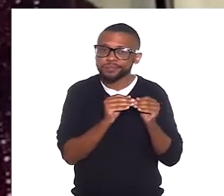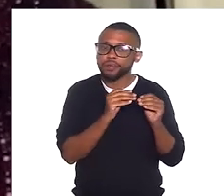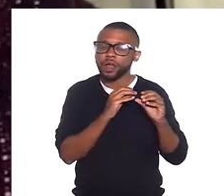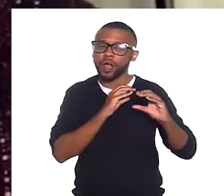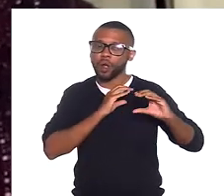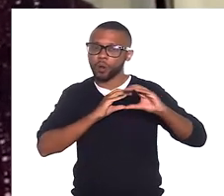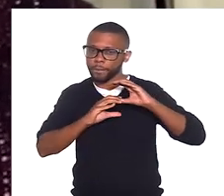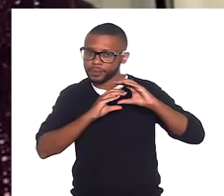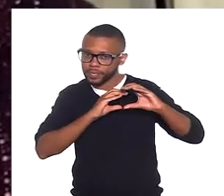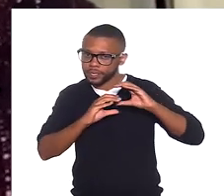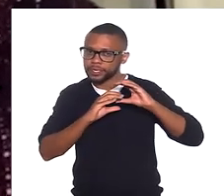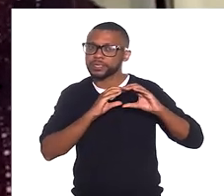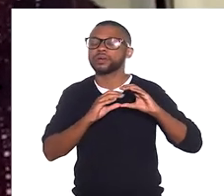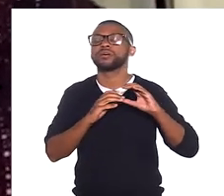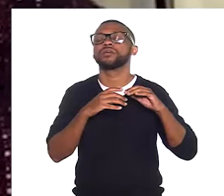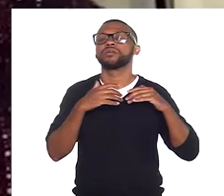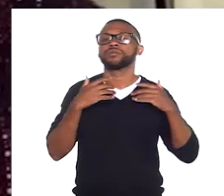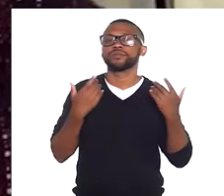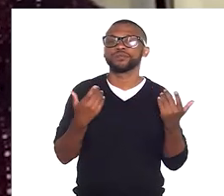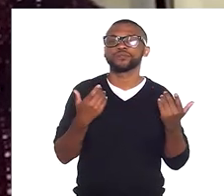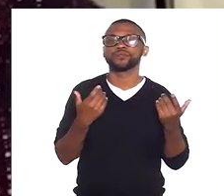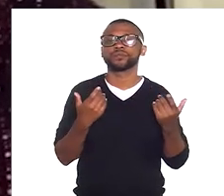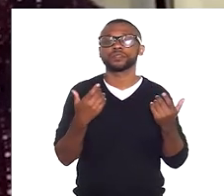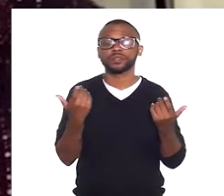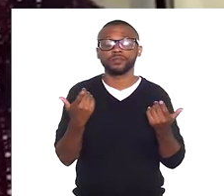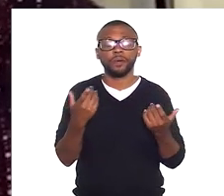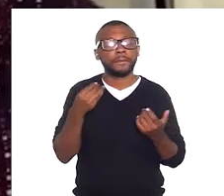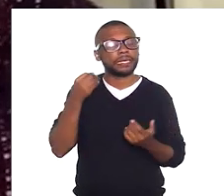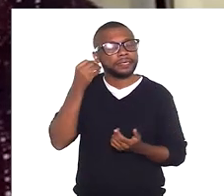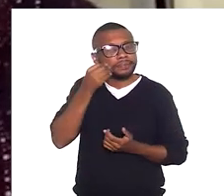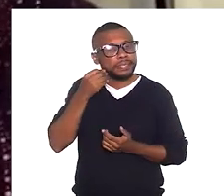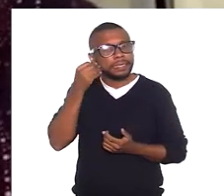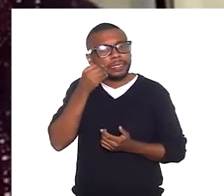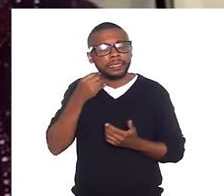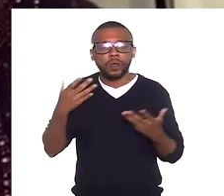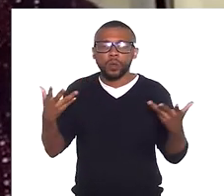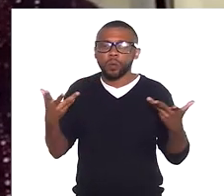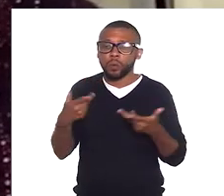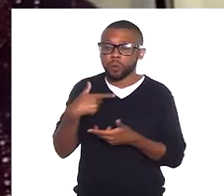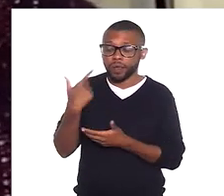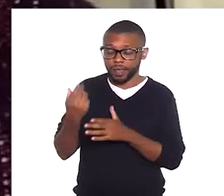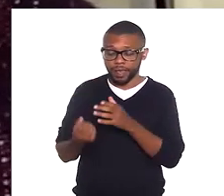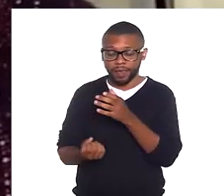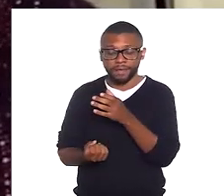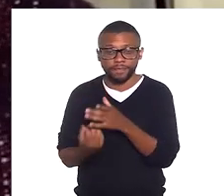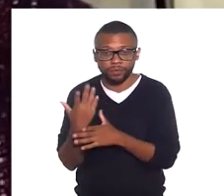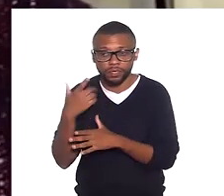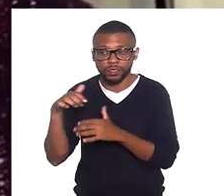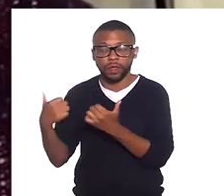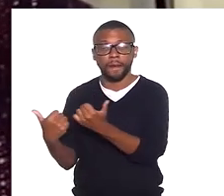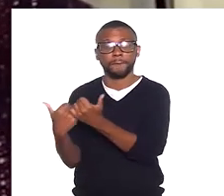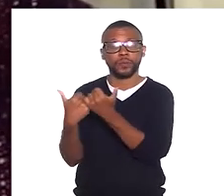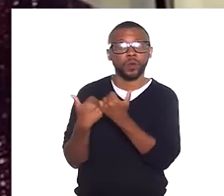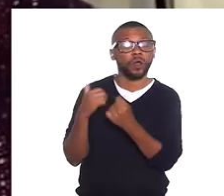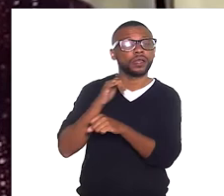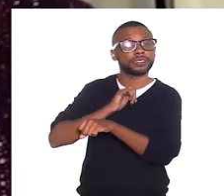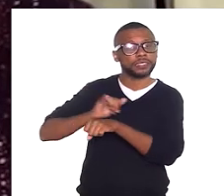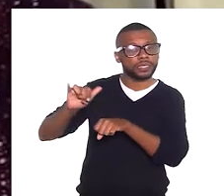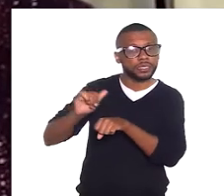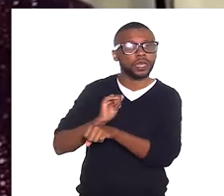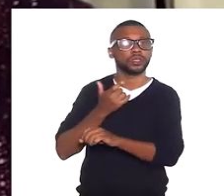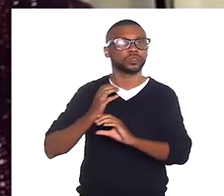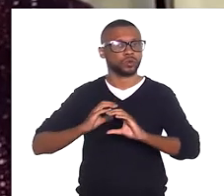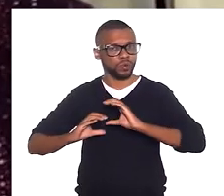ali a faculdade de comunicação e foi uma experiência muito interessante. A Fundação estava